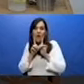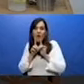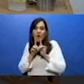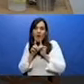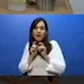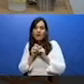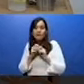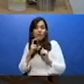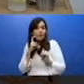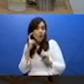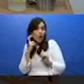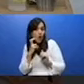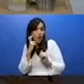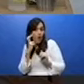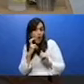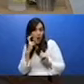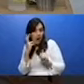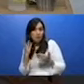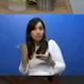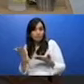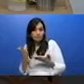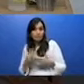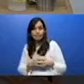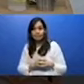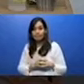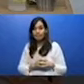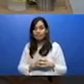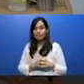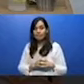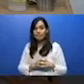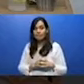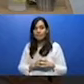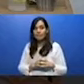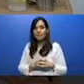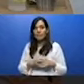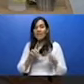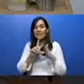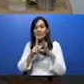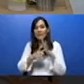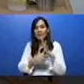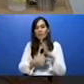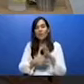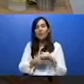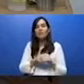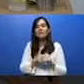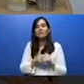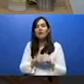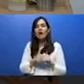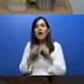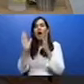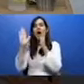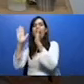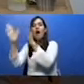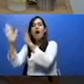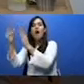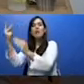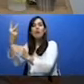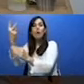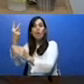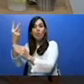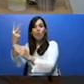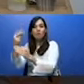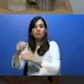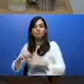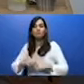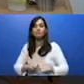ser tímida pela expressão dela, né? Depois, na segunda parte, nós selecionamos esta perguntinha aqui,